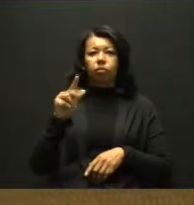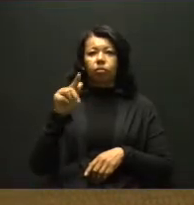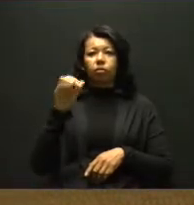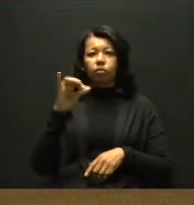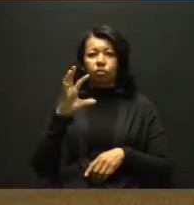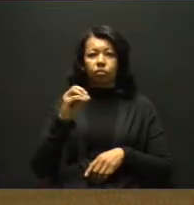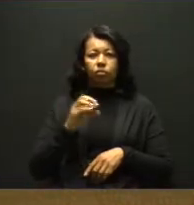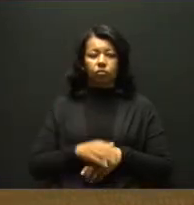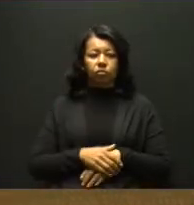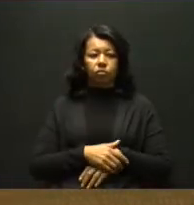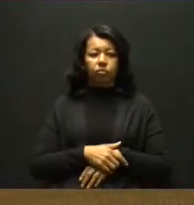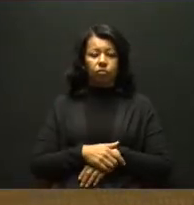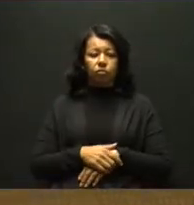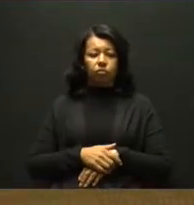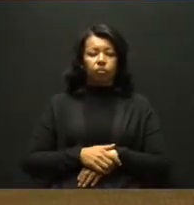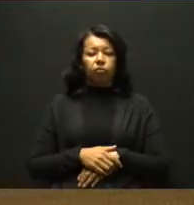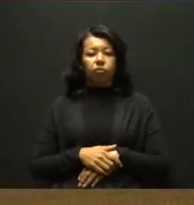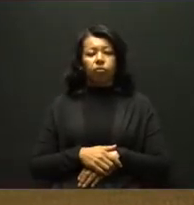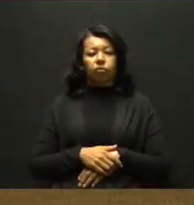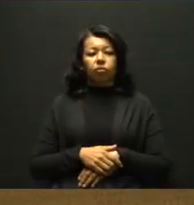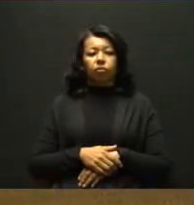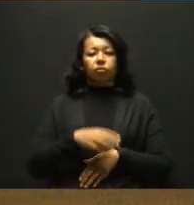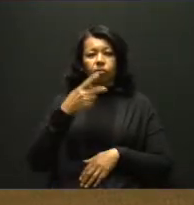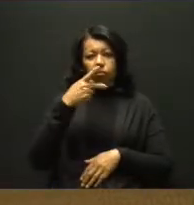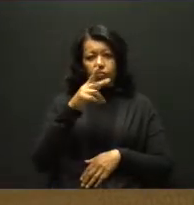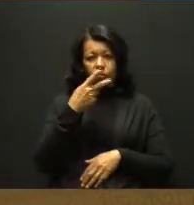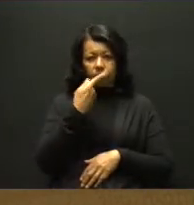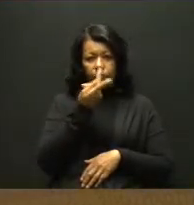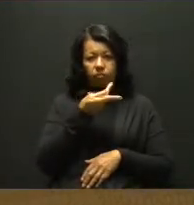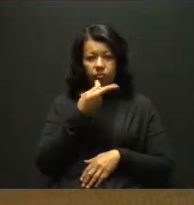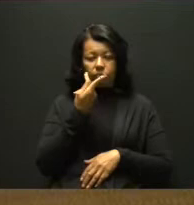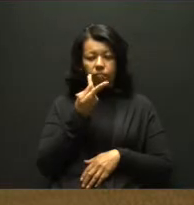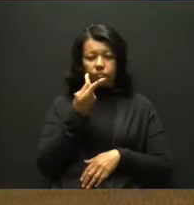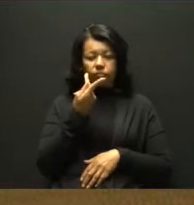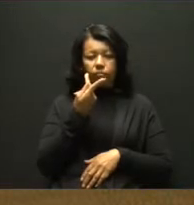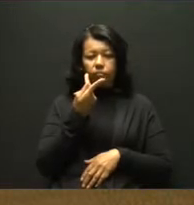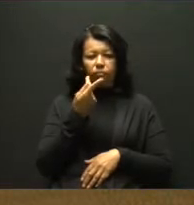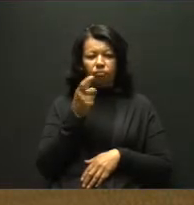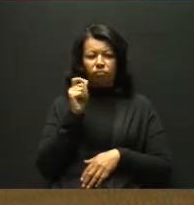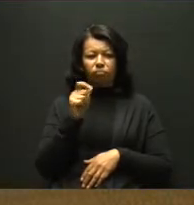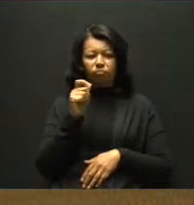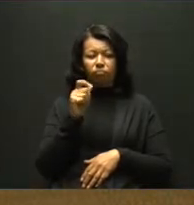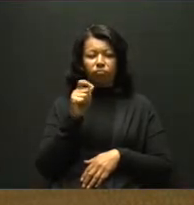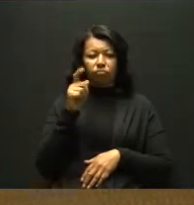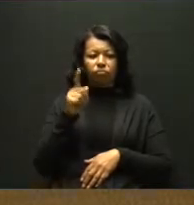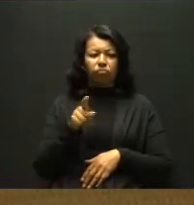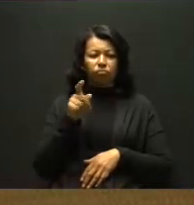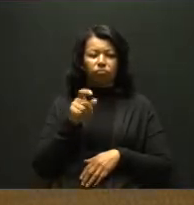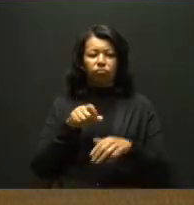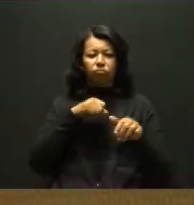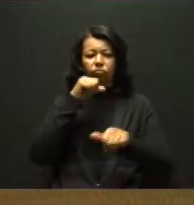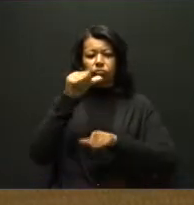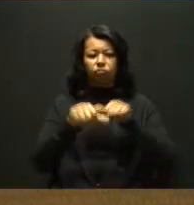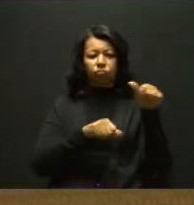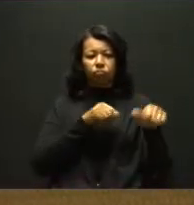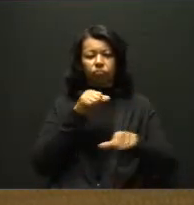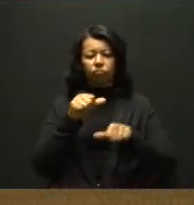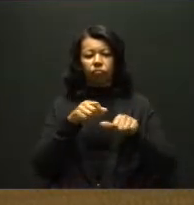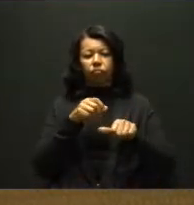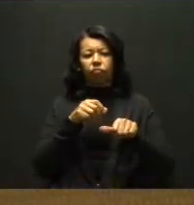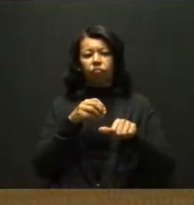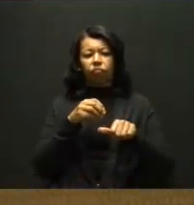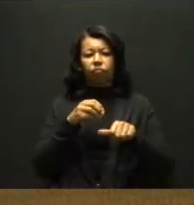de trabalho quando fala da questão de que está sendo reformado e andando